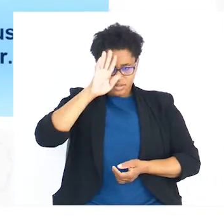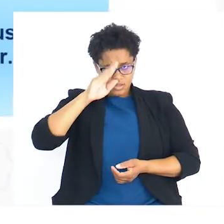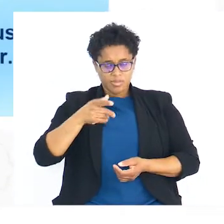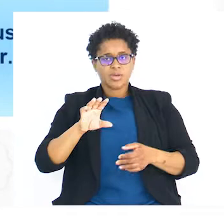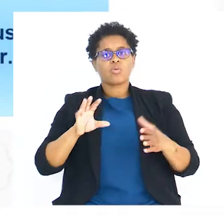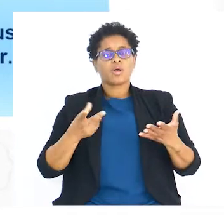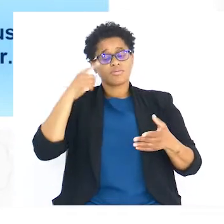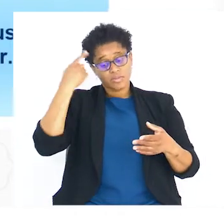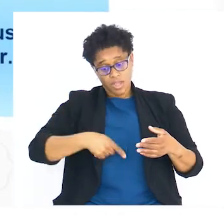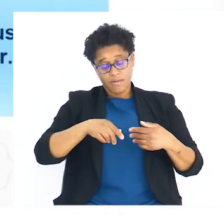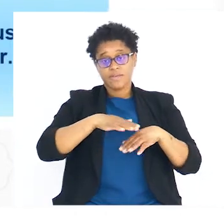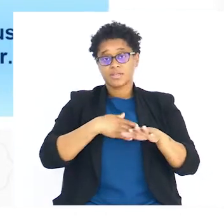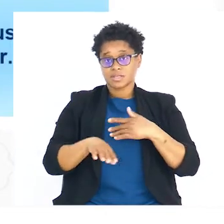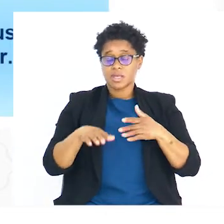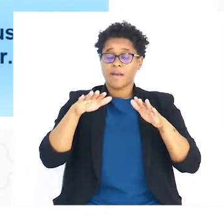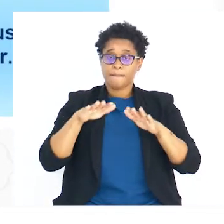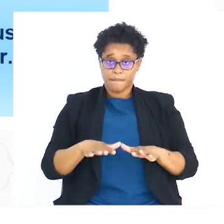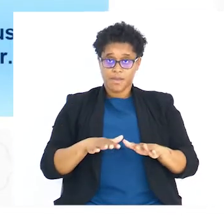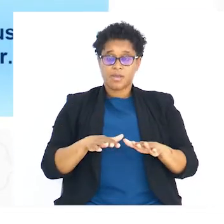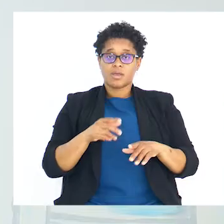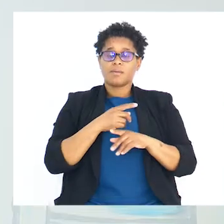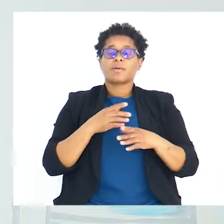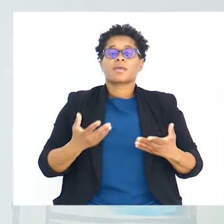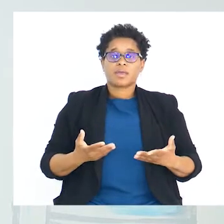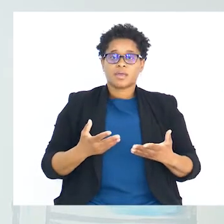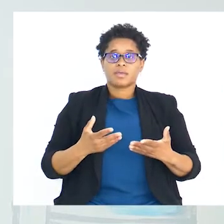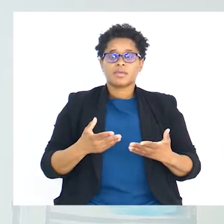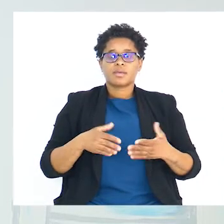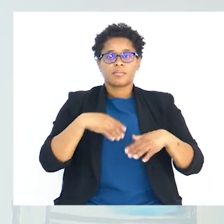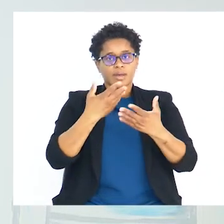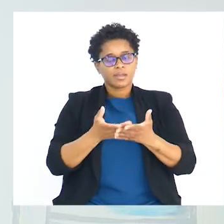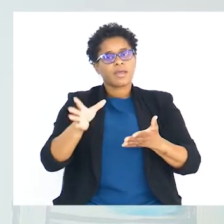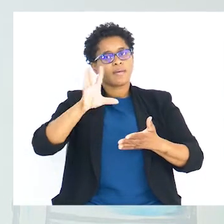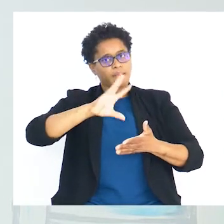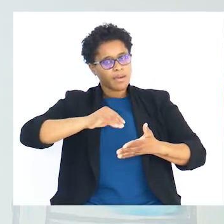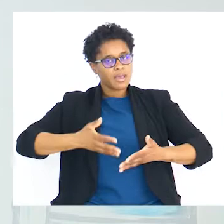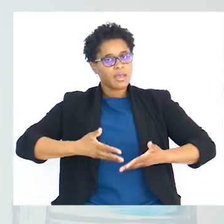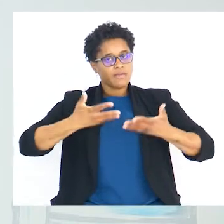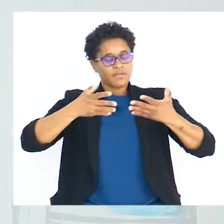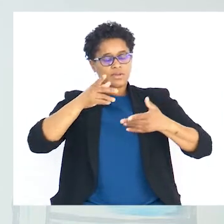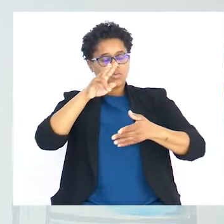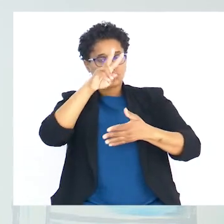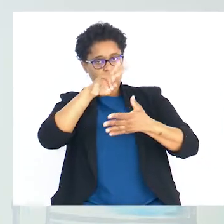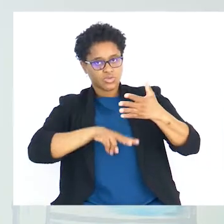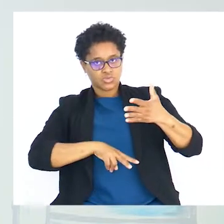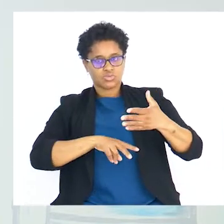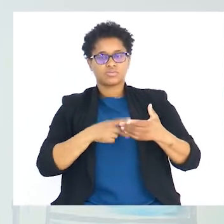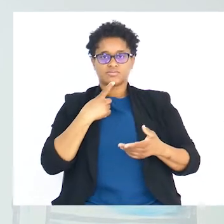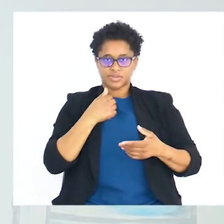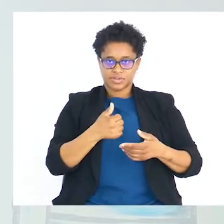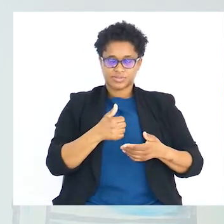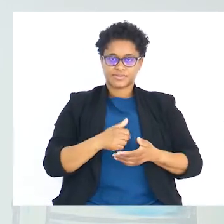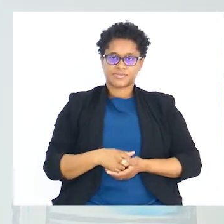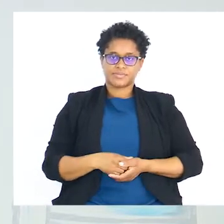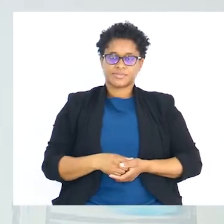Saber quando deve fazer as pausas. Para quê? Para dar mais ênfase ao texto. Certo?